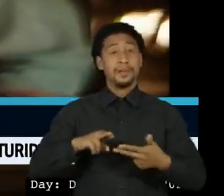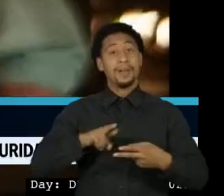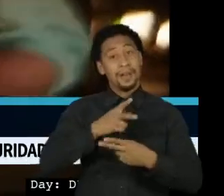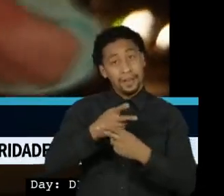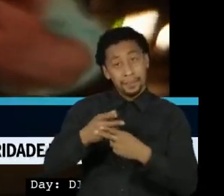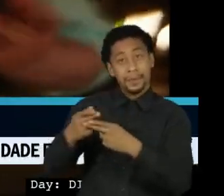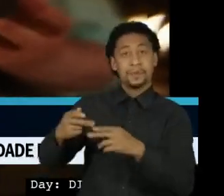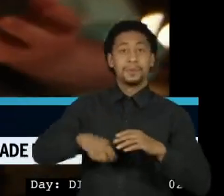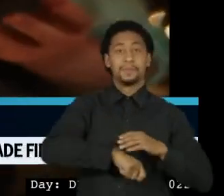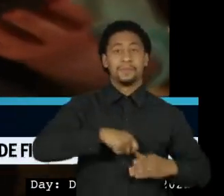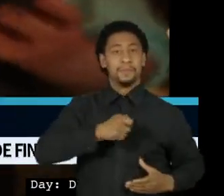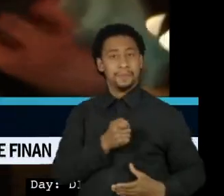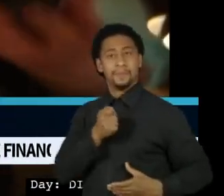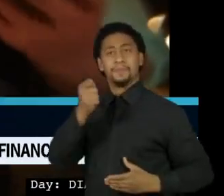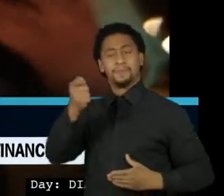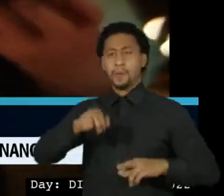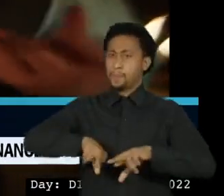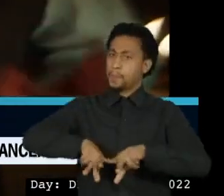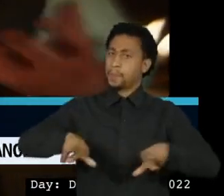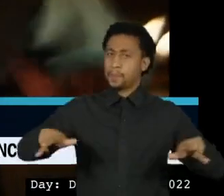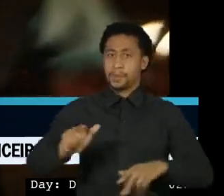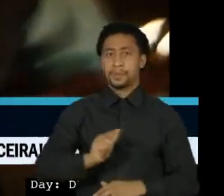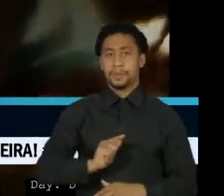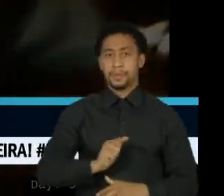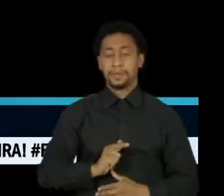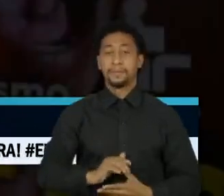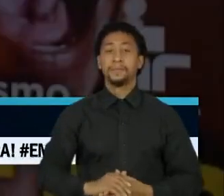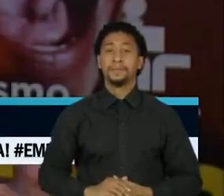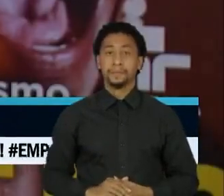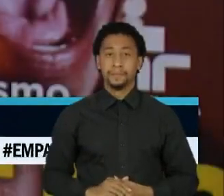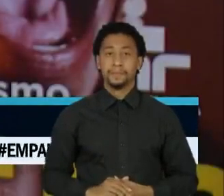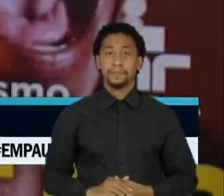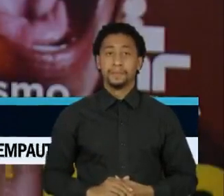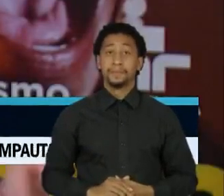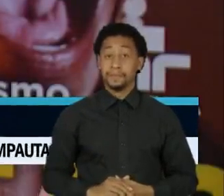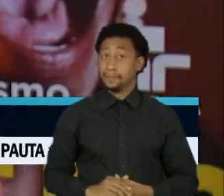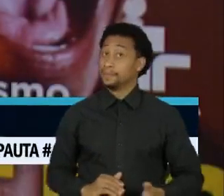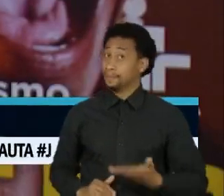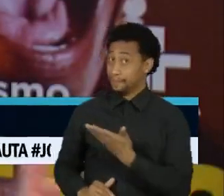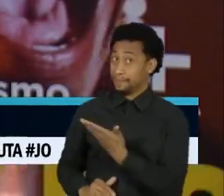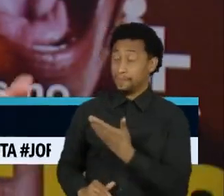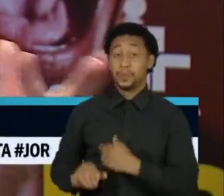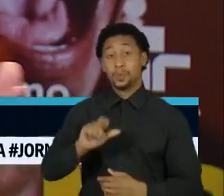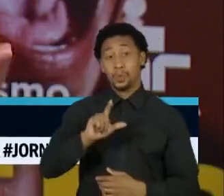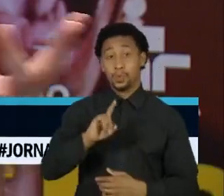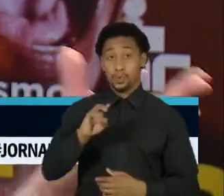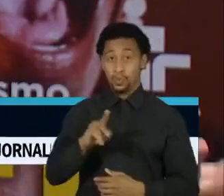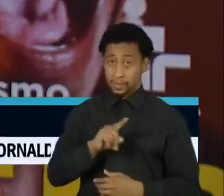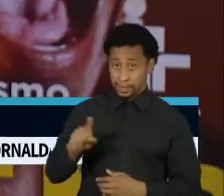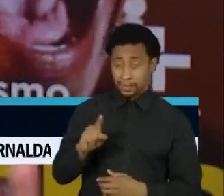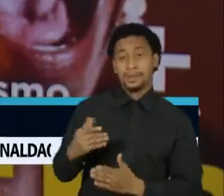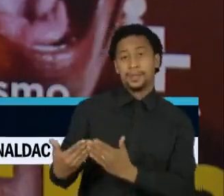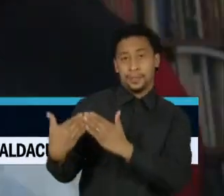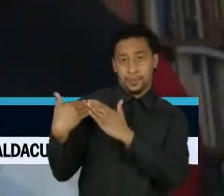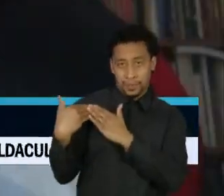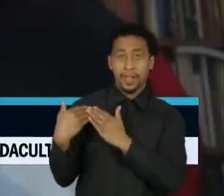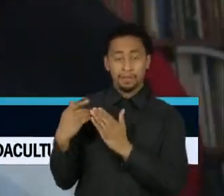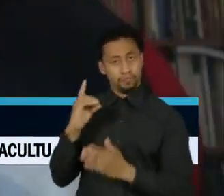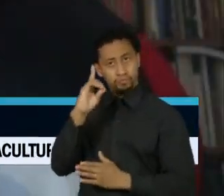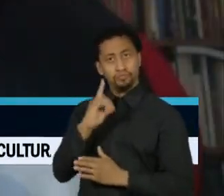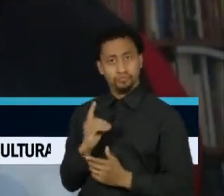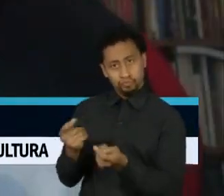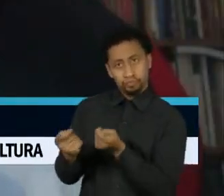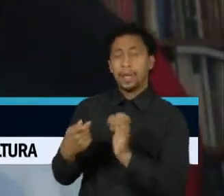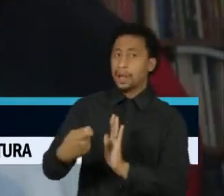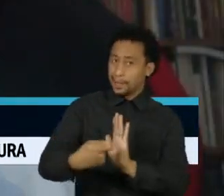minissérie independências recurso informação o cineasta Luiz Fernando Carvalho assina a direção